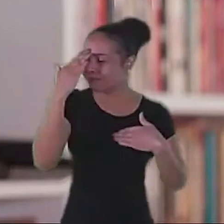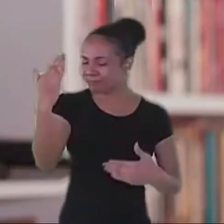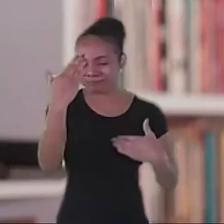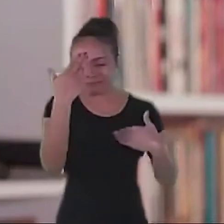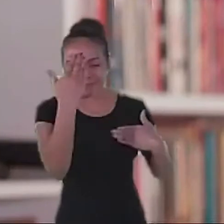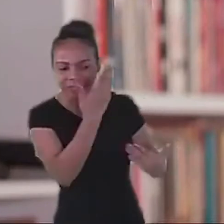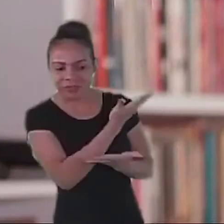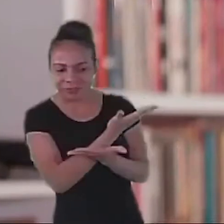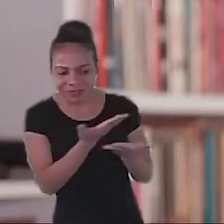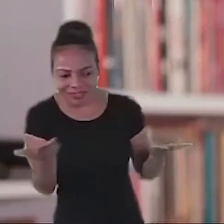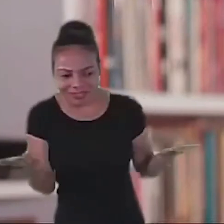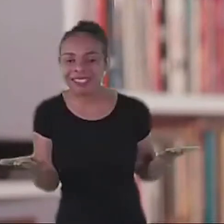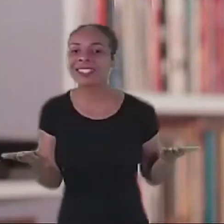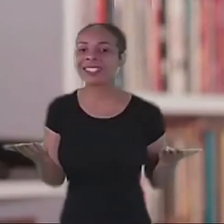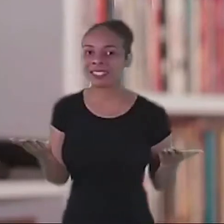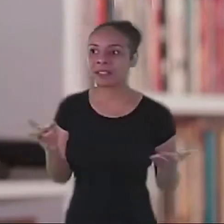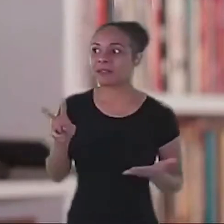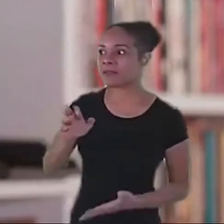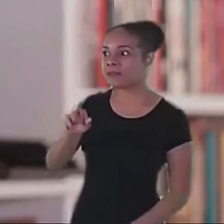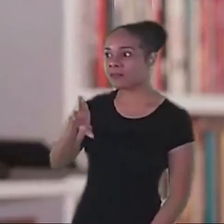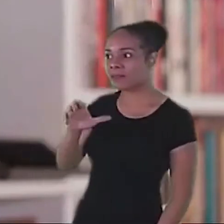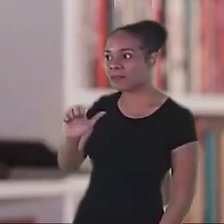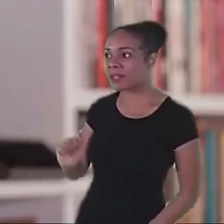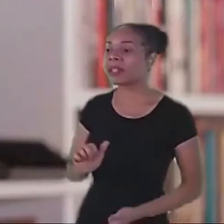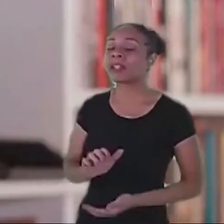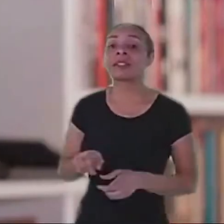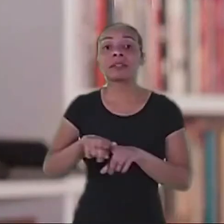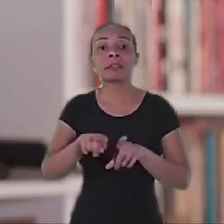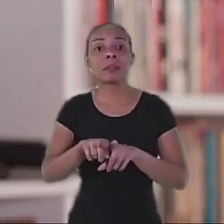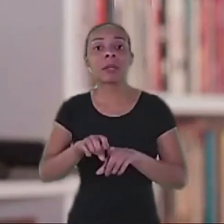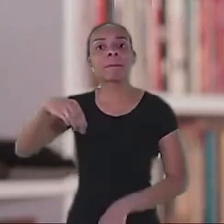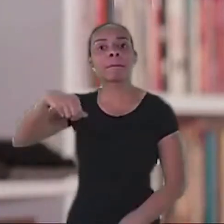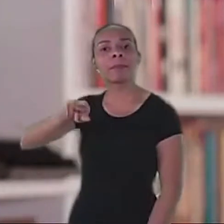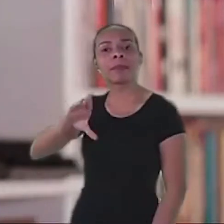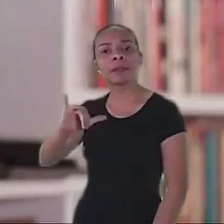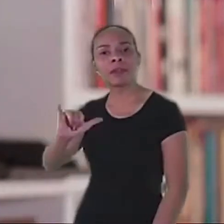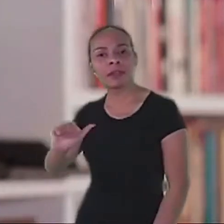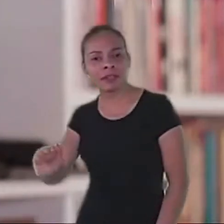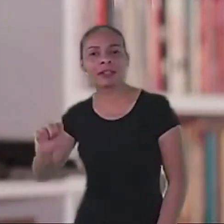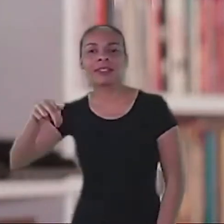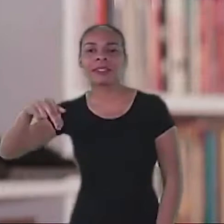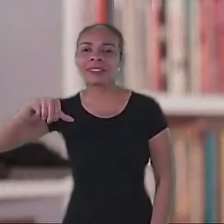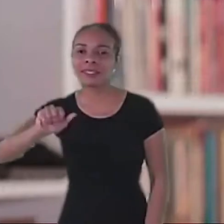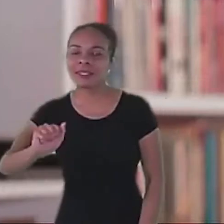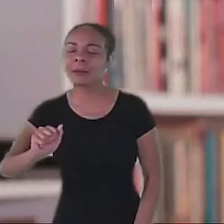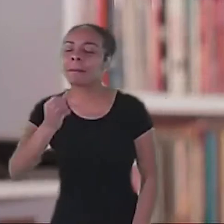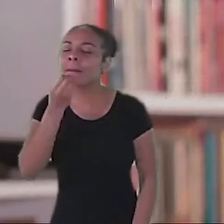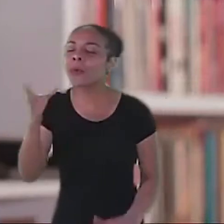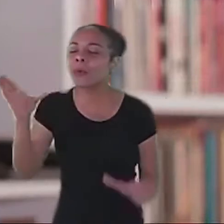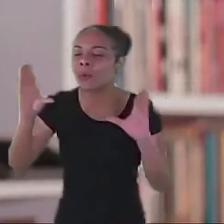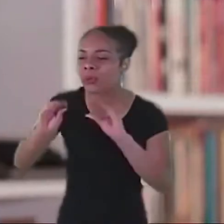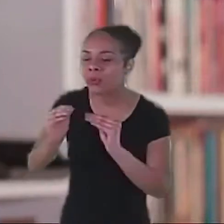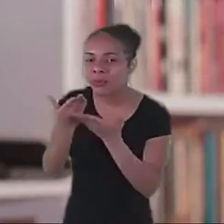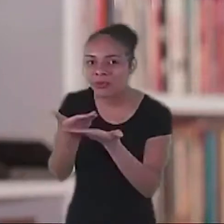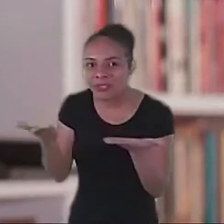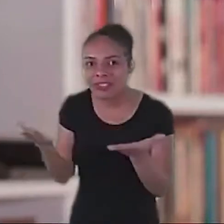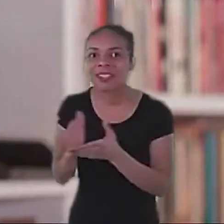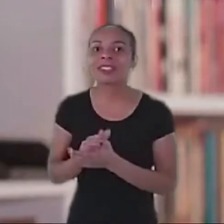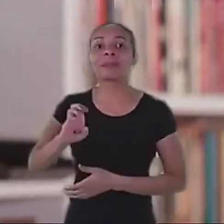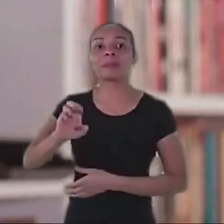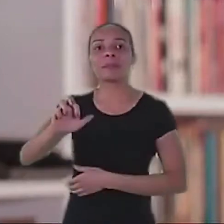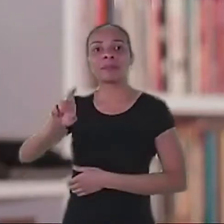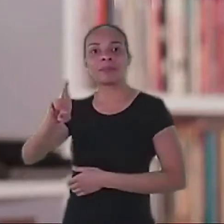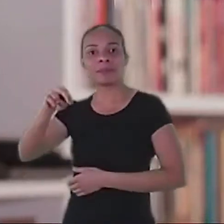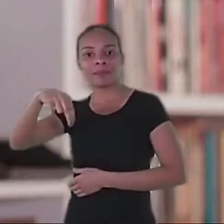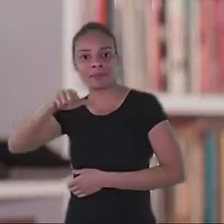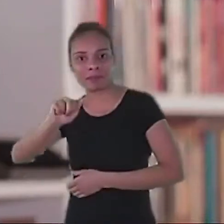Vera Campolina, Yolanda Mourão Meira, Mariana Oliveira Mendanha, muito boa noite. Bernardo, Ilka